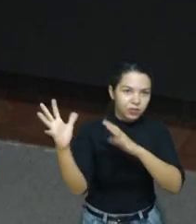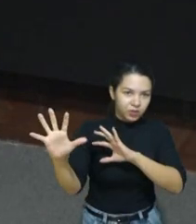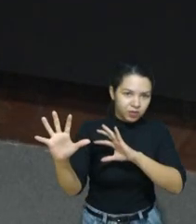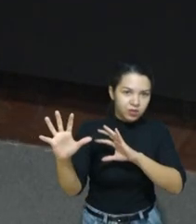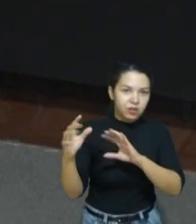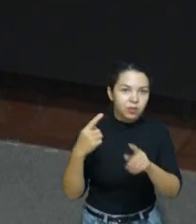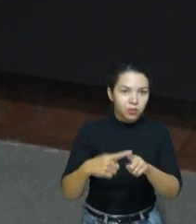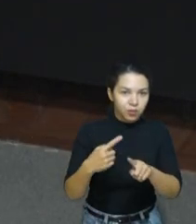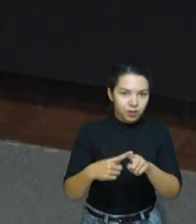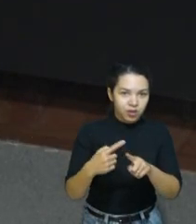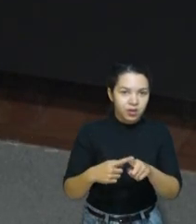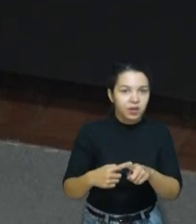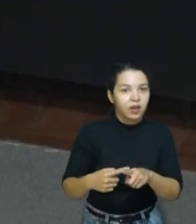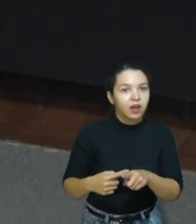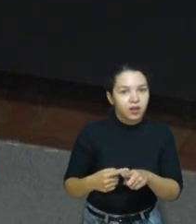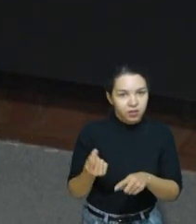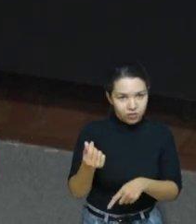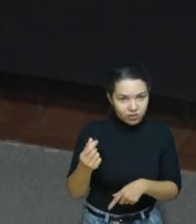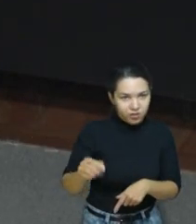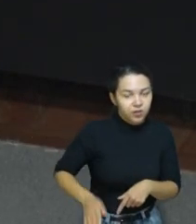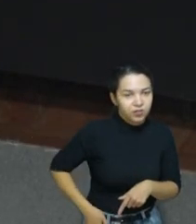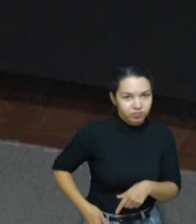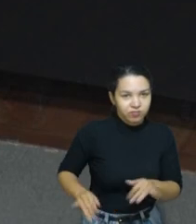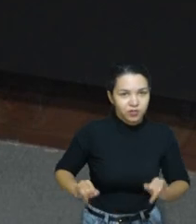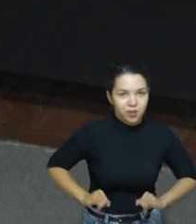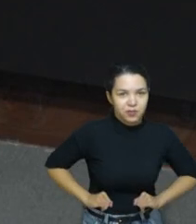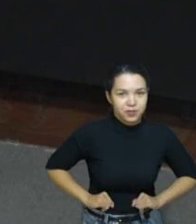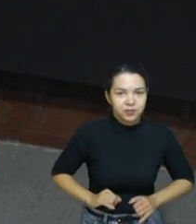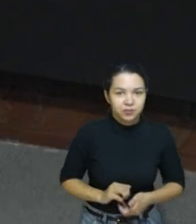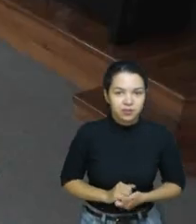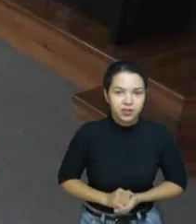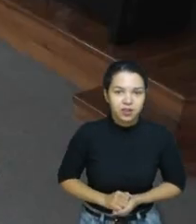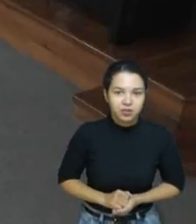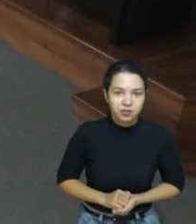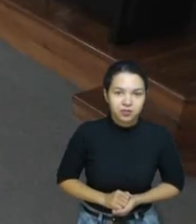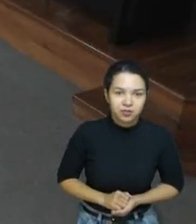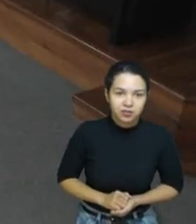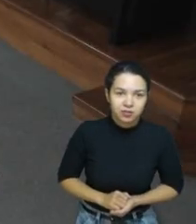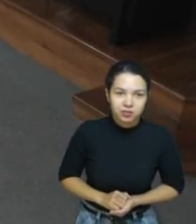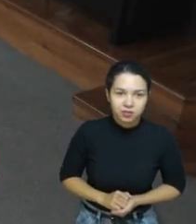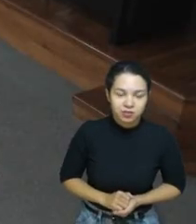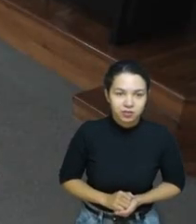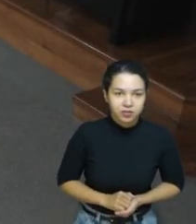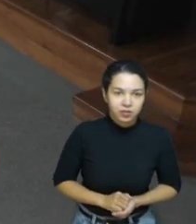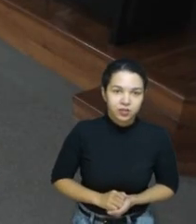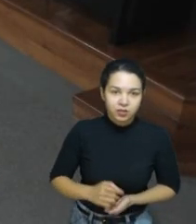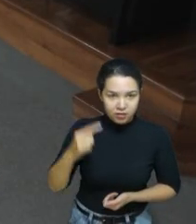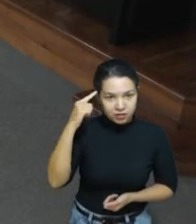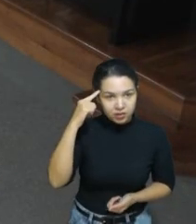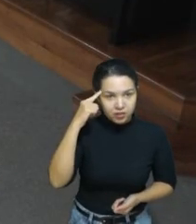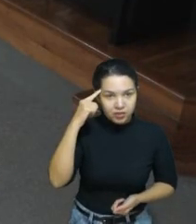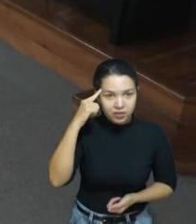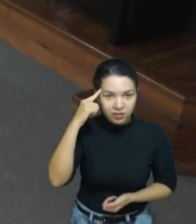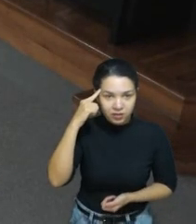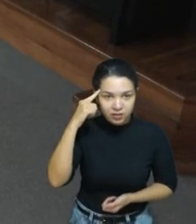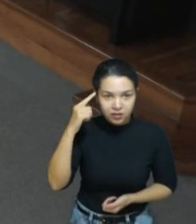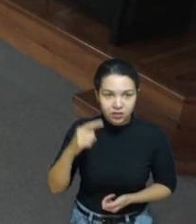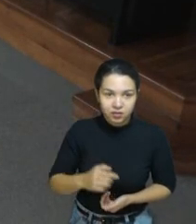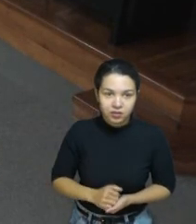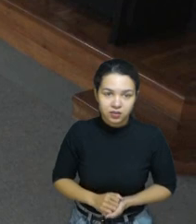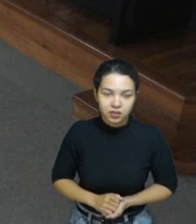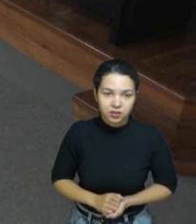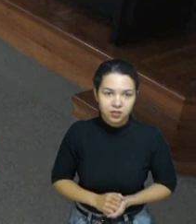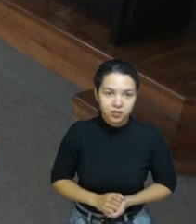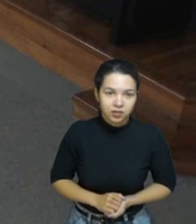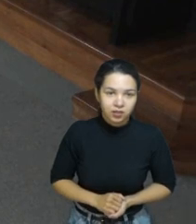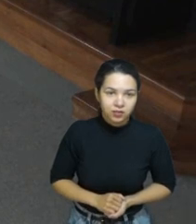climáticas, porque dói no bolso. Né? Ô, Regina, eu só preciso deixar aqui uma mensagem do Arthur. Vem falar